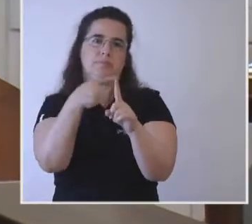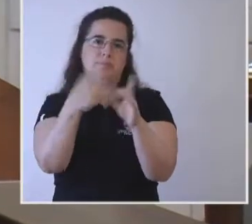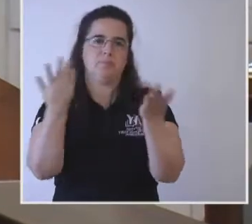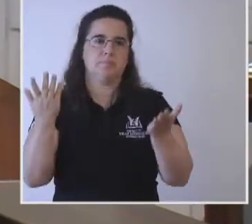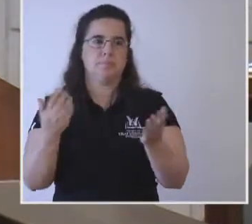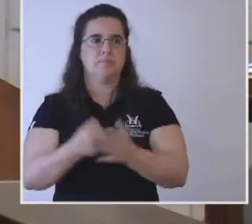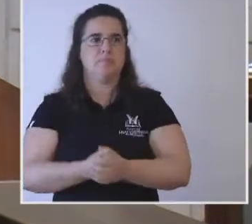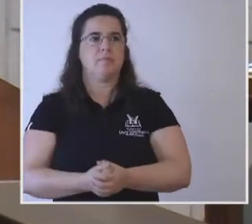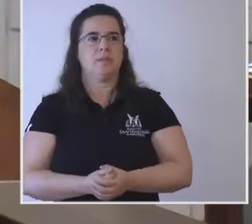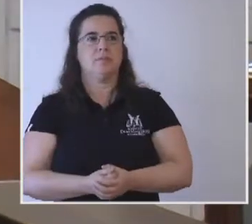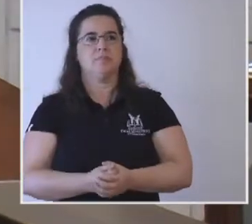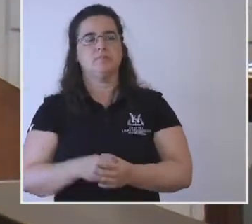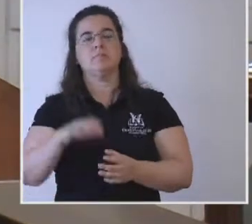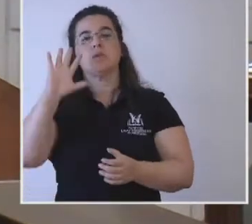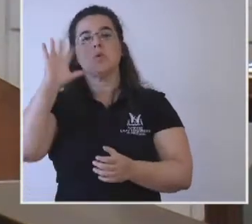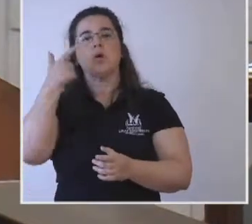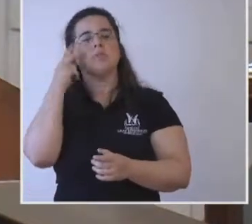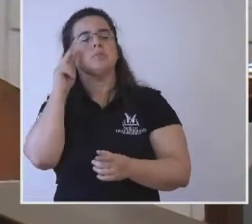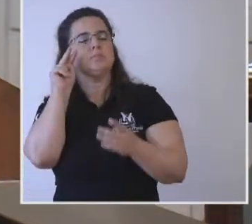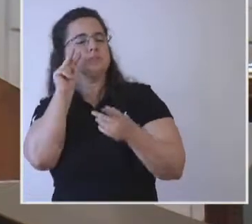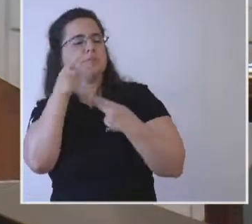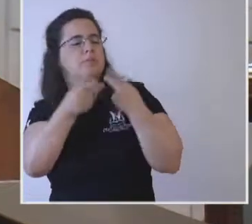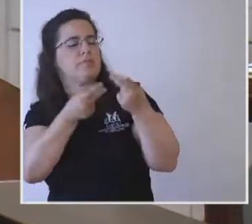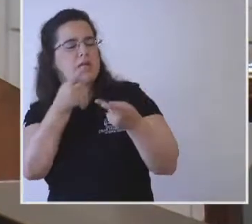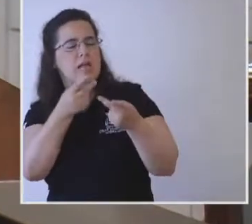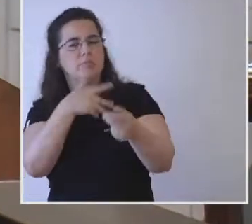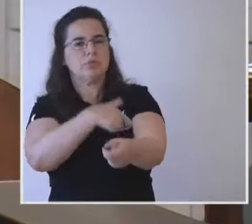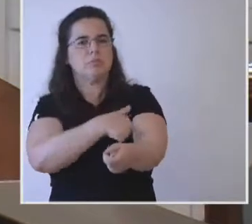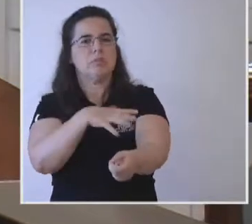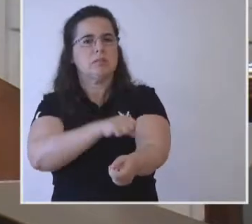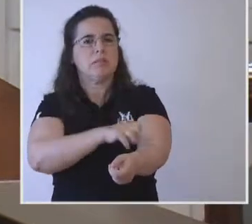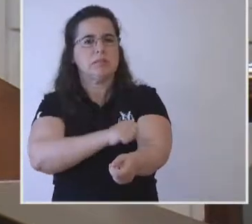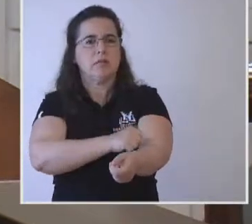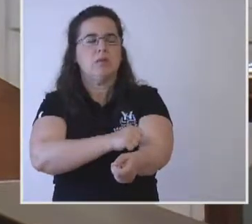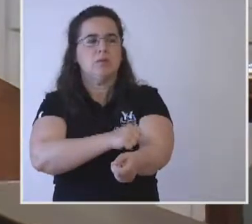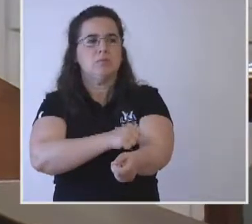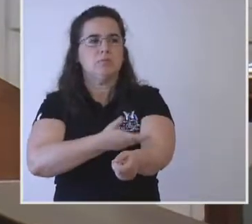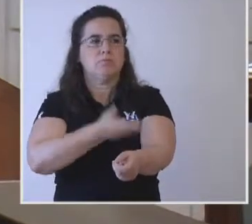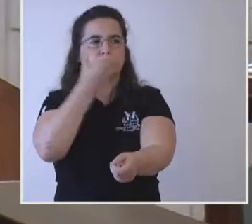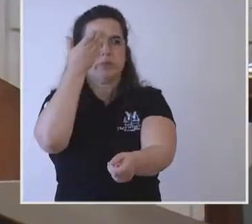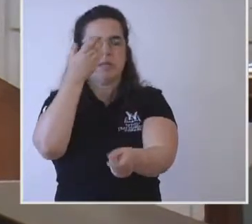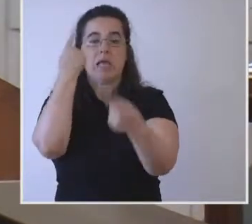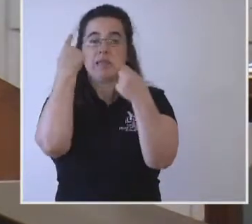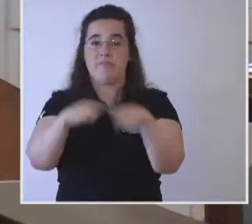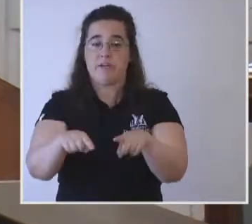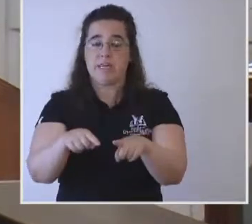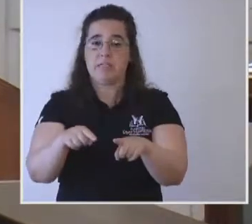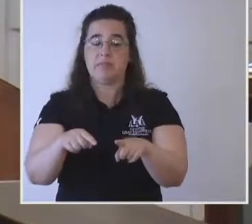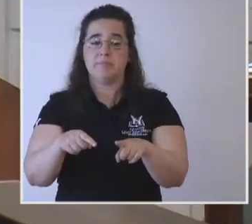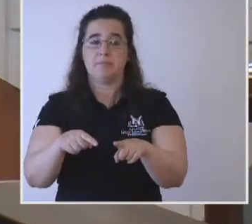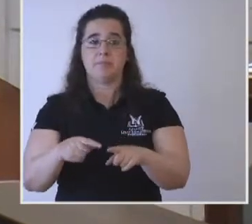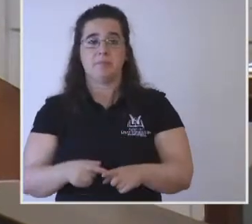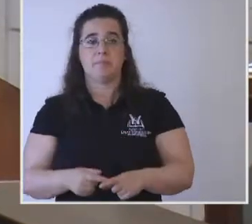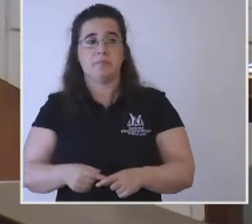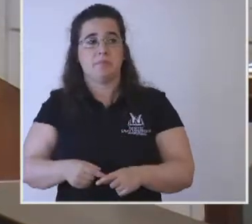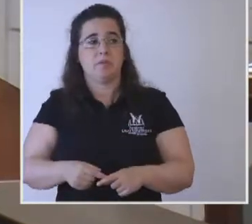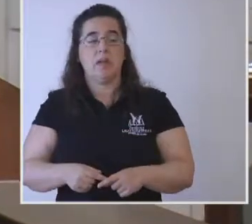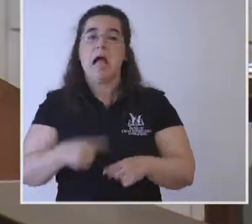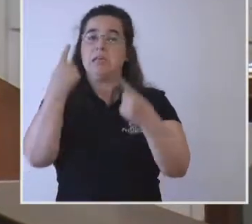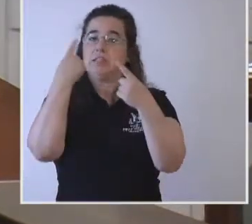Quando nós olhamos para a hipertensão, a diferença entre os não adventistas, os